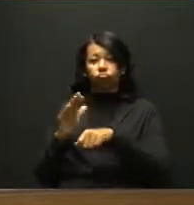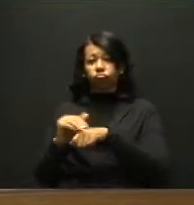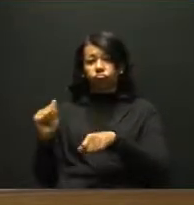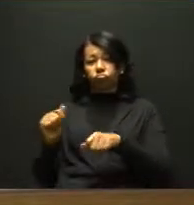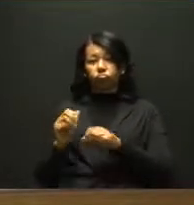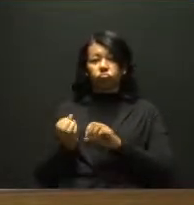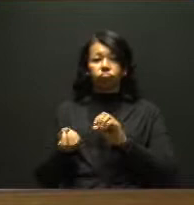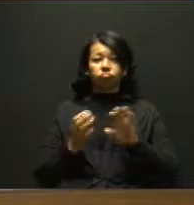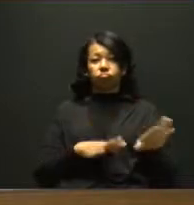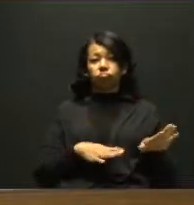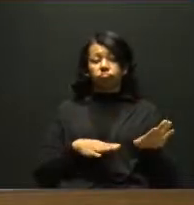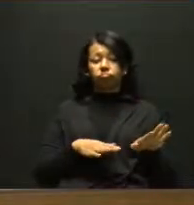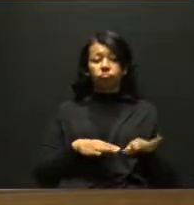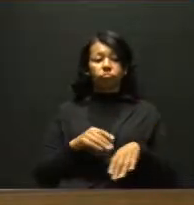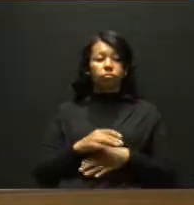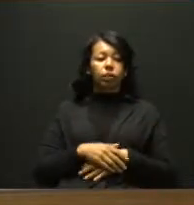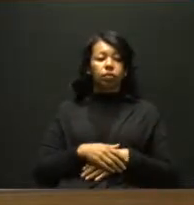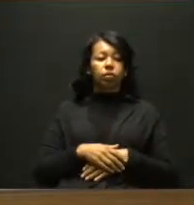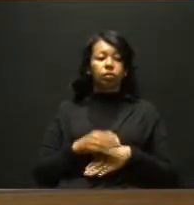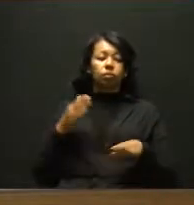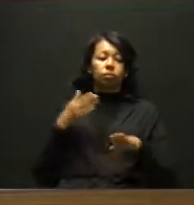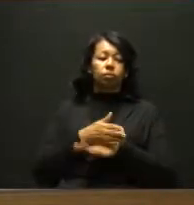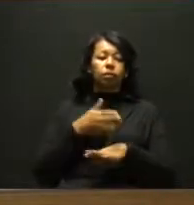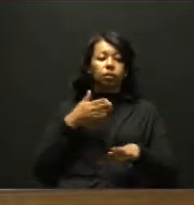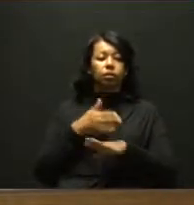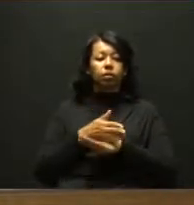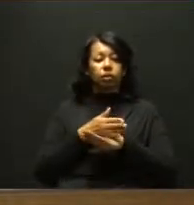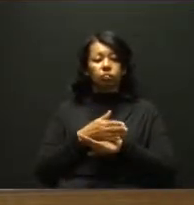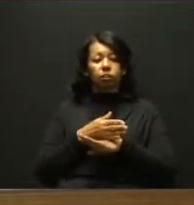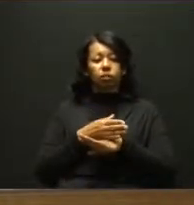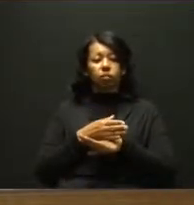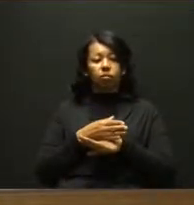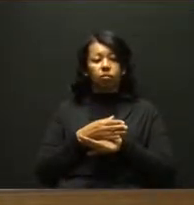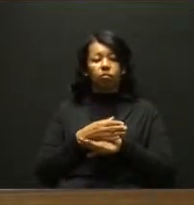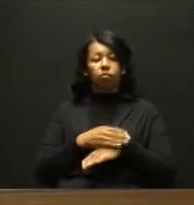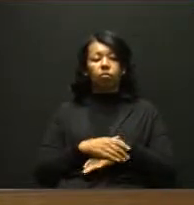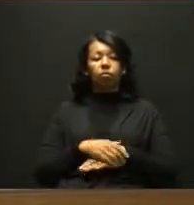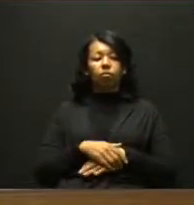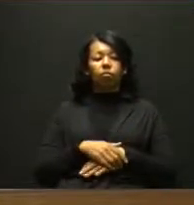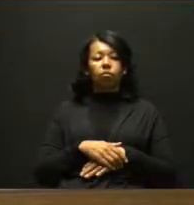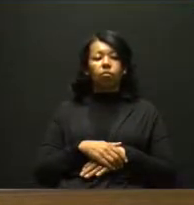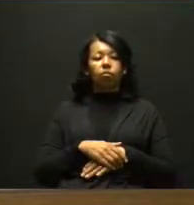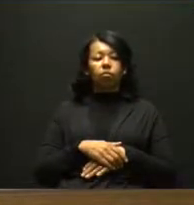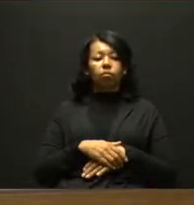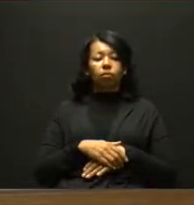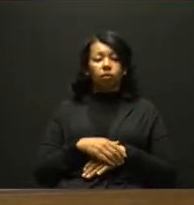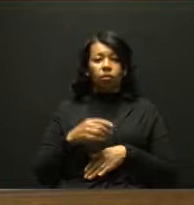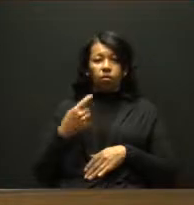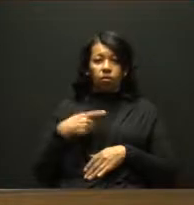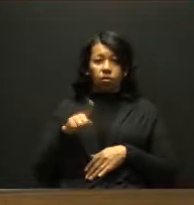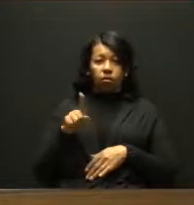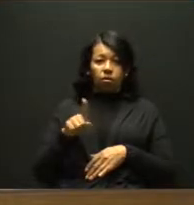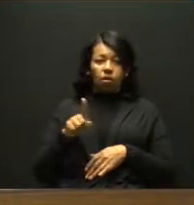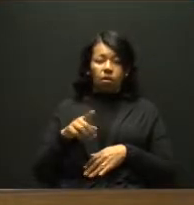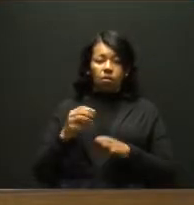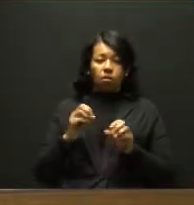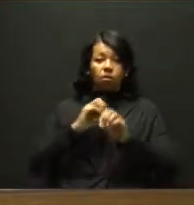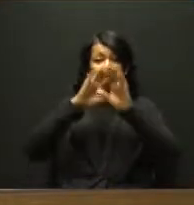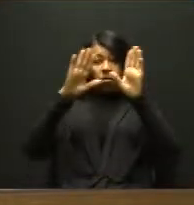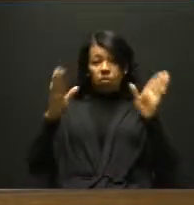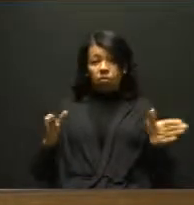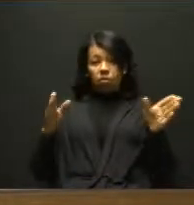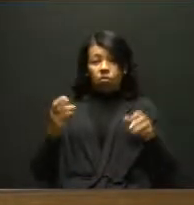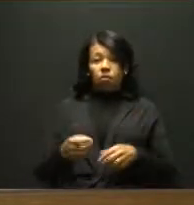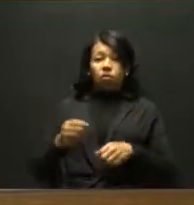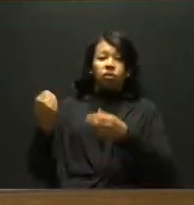dispensa de licitação se ele está fazendo parte já que é pra ir para essa s/a psi tucano de idoneidade transparência e